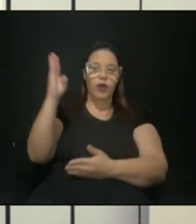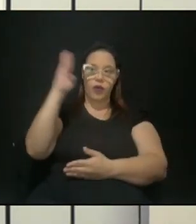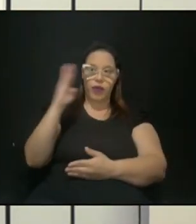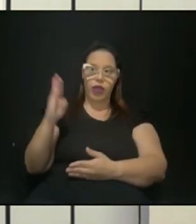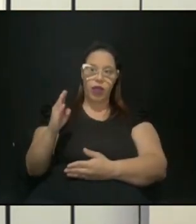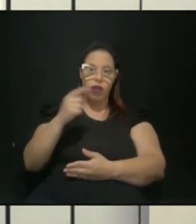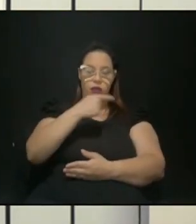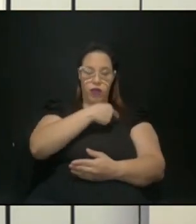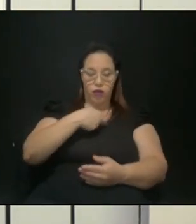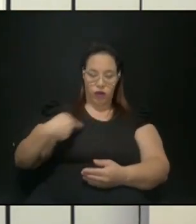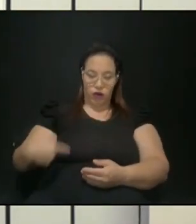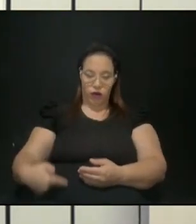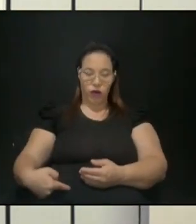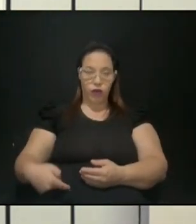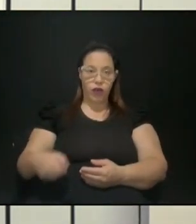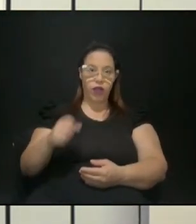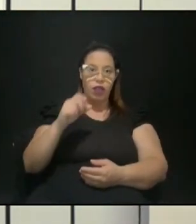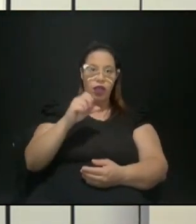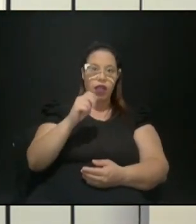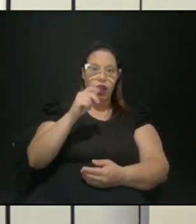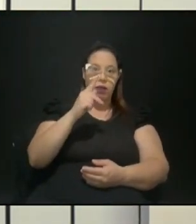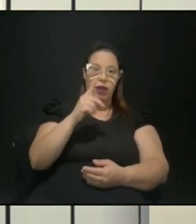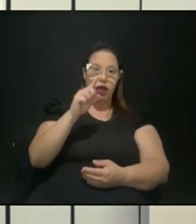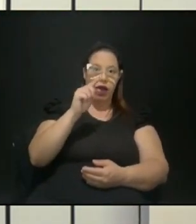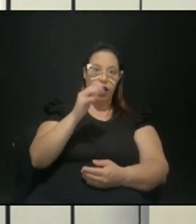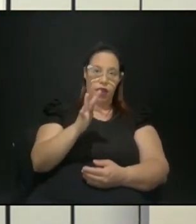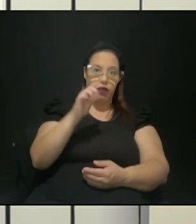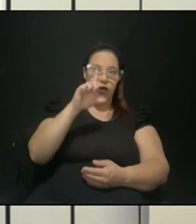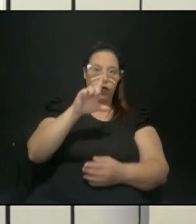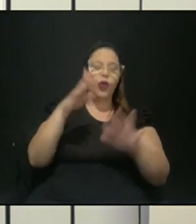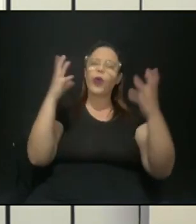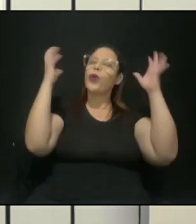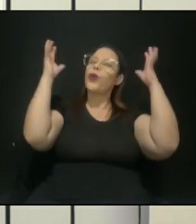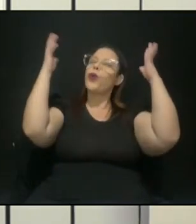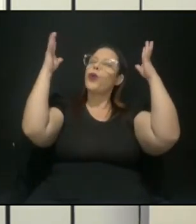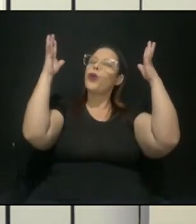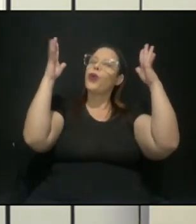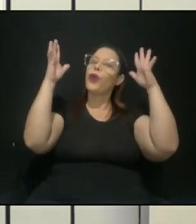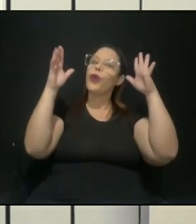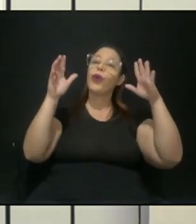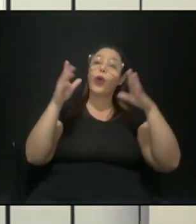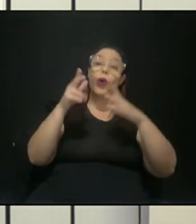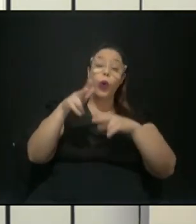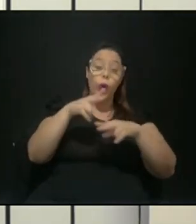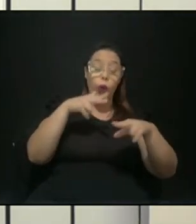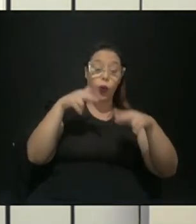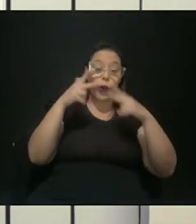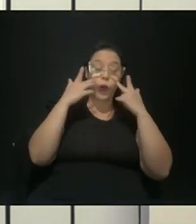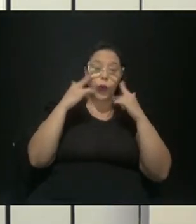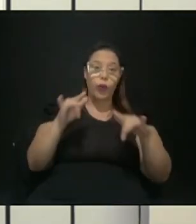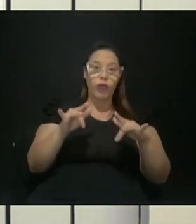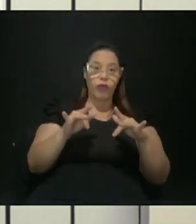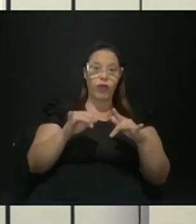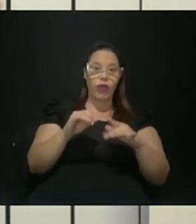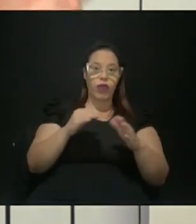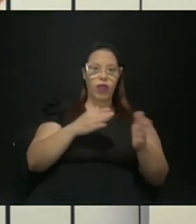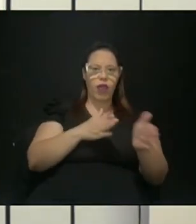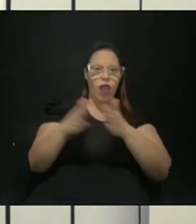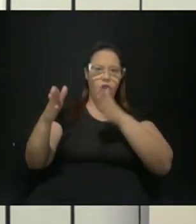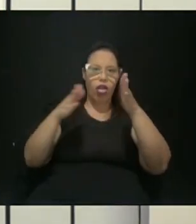grupo CPFL Energia comemora hoje um espetáculo chamado Um Passeio na